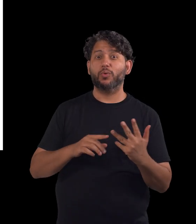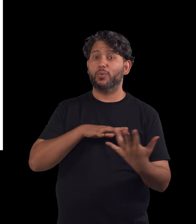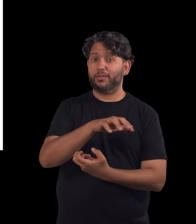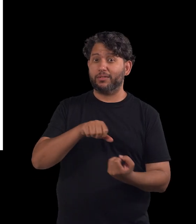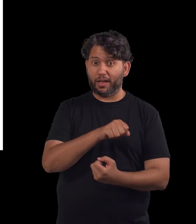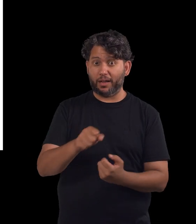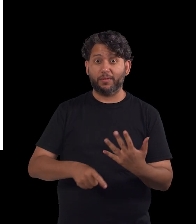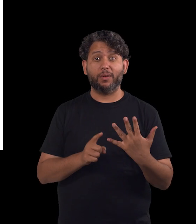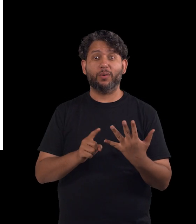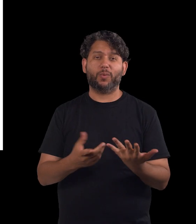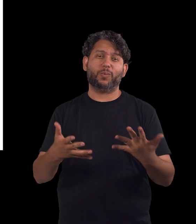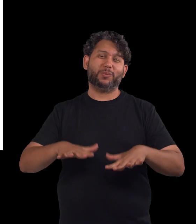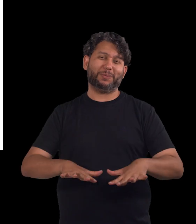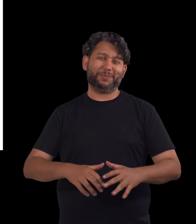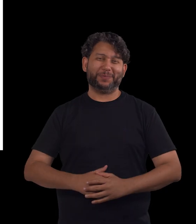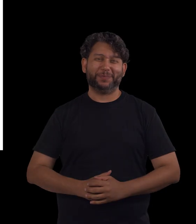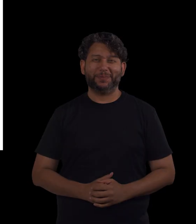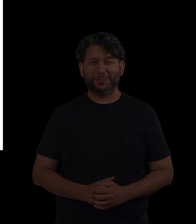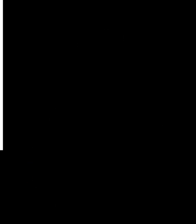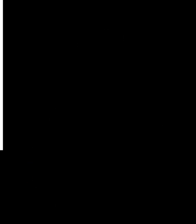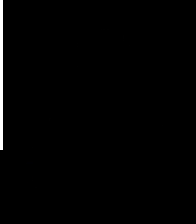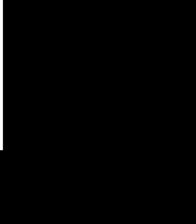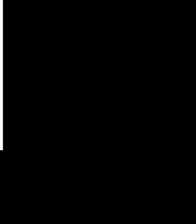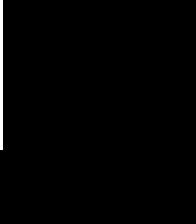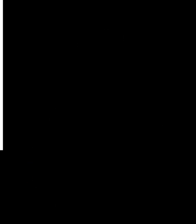pilar sustentável e pilar inclusivo.